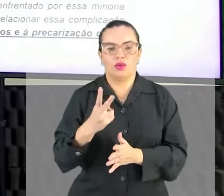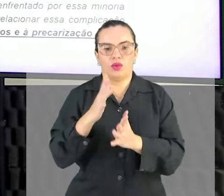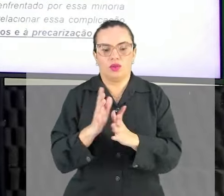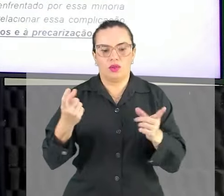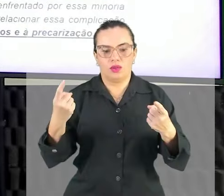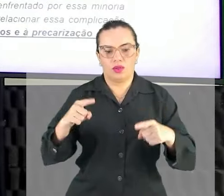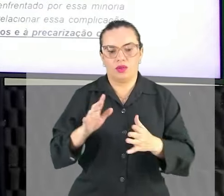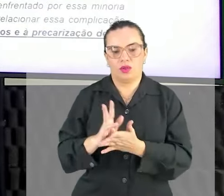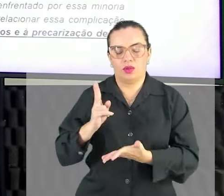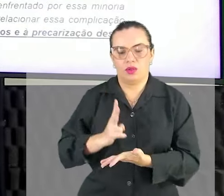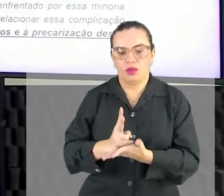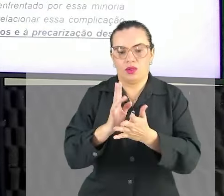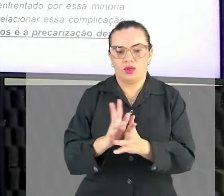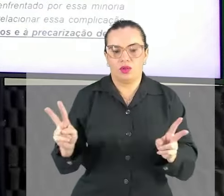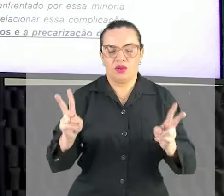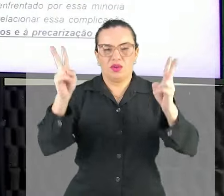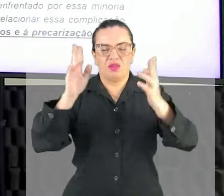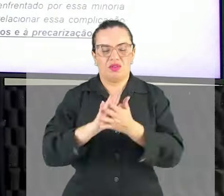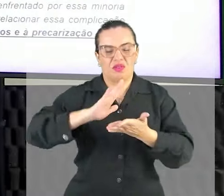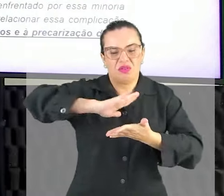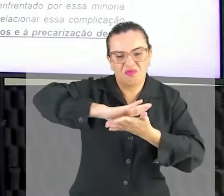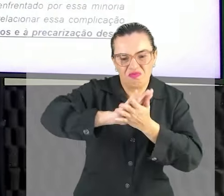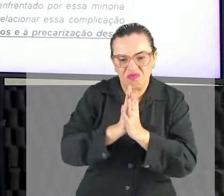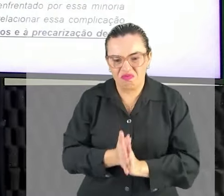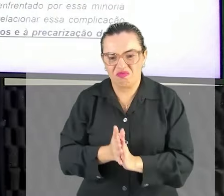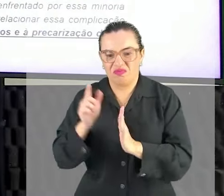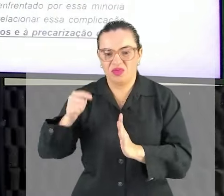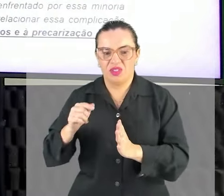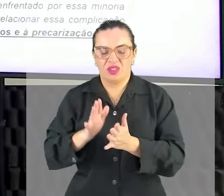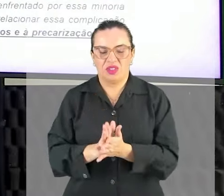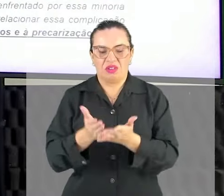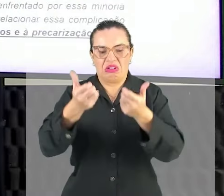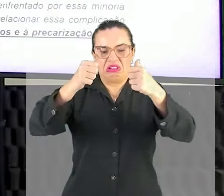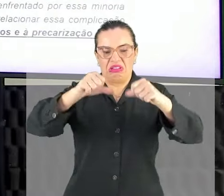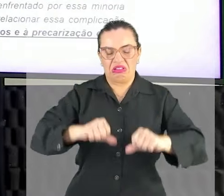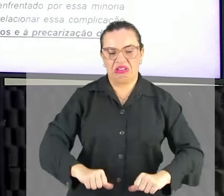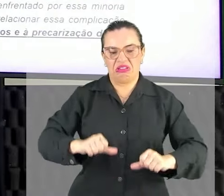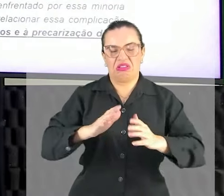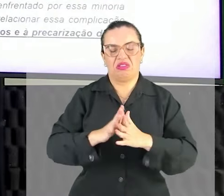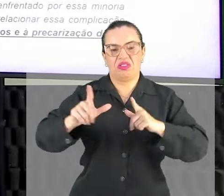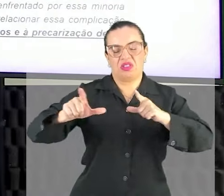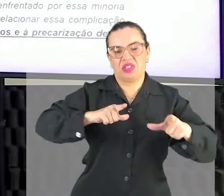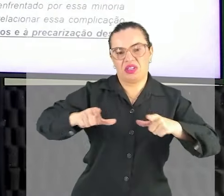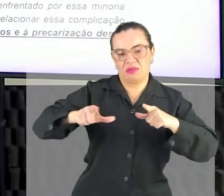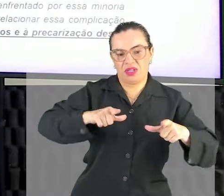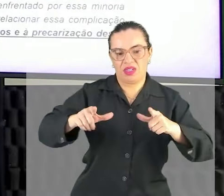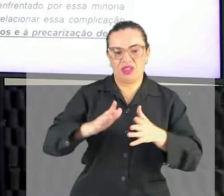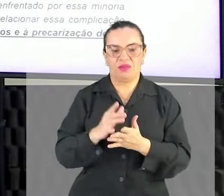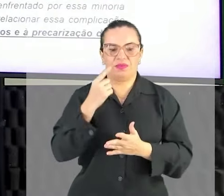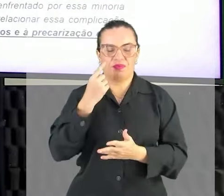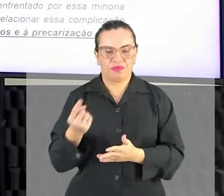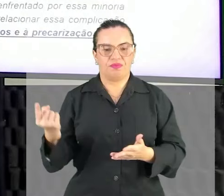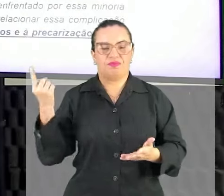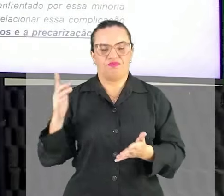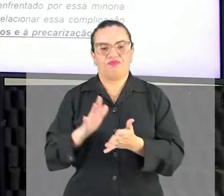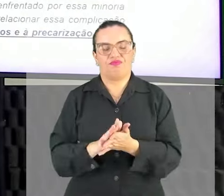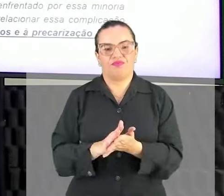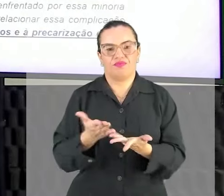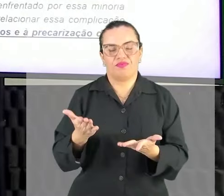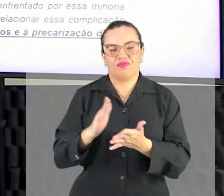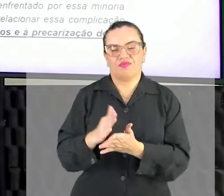desafios? A perpetuação de valores preconceituosos e a precarização dessa atividade laboral. Então, ou seja, o